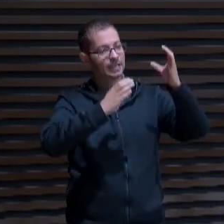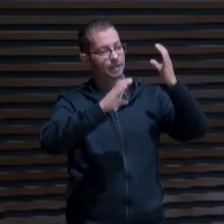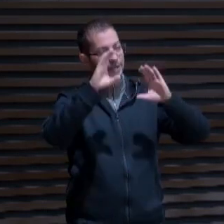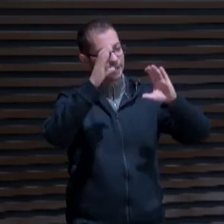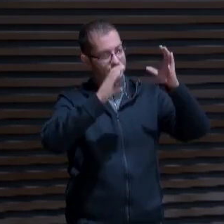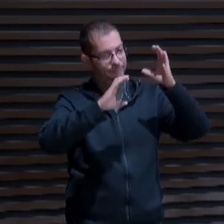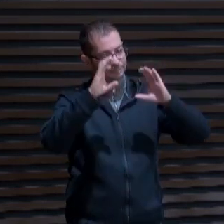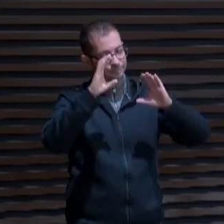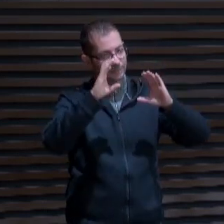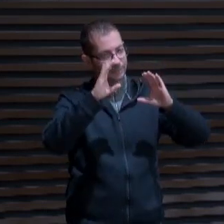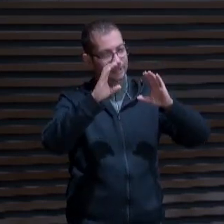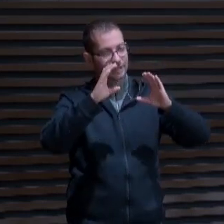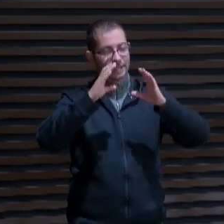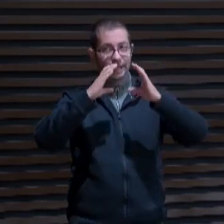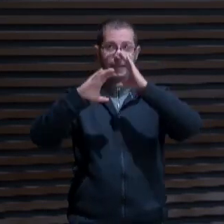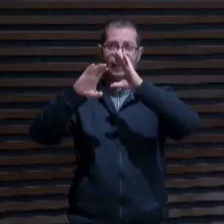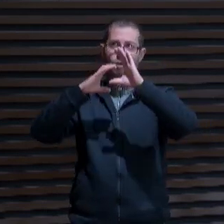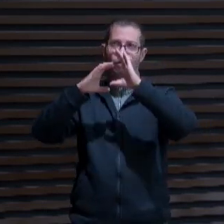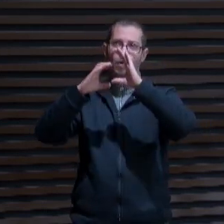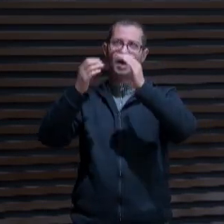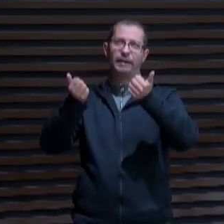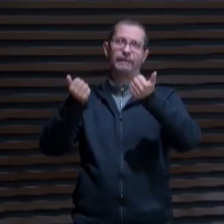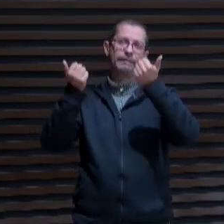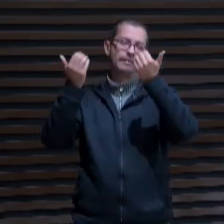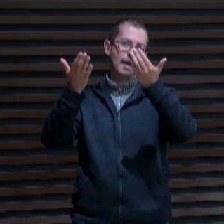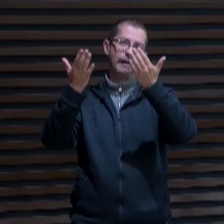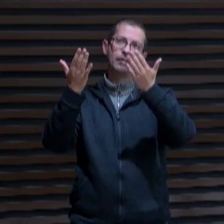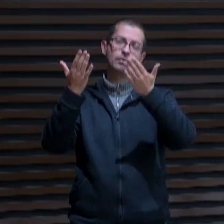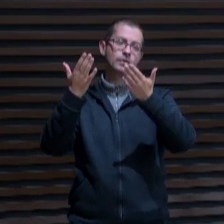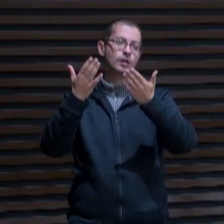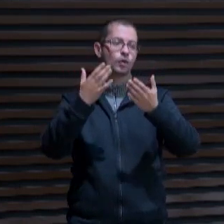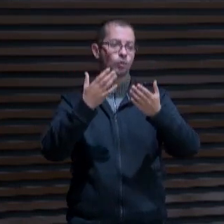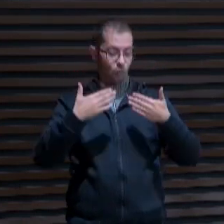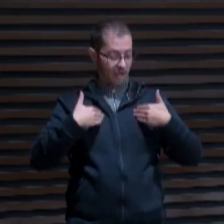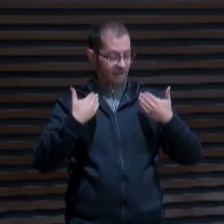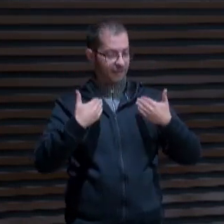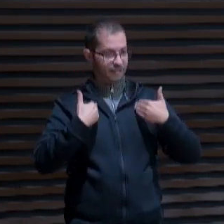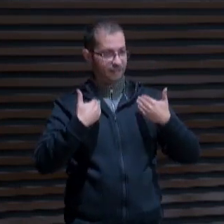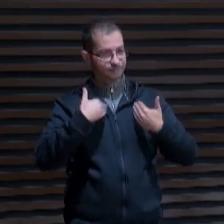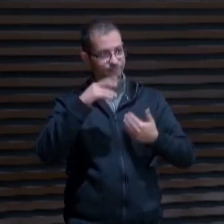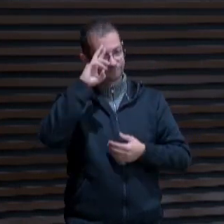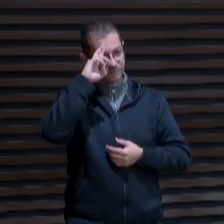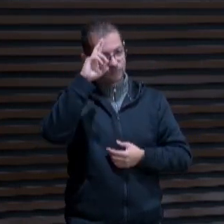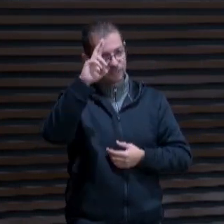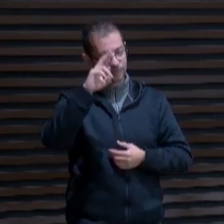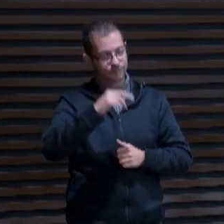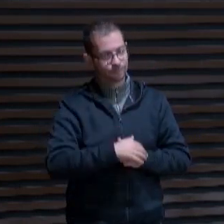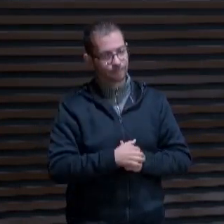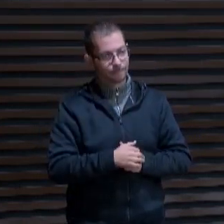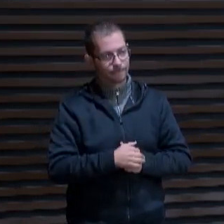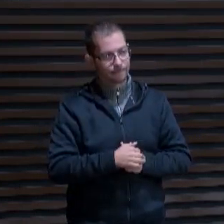celebrai, entoai-lhe, tangei, tocai, com júbilo, com alegria.